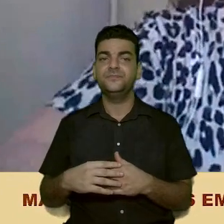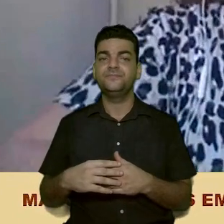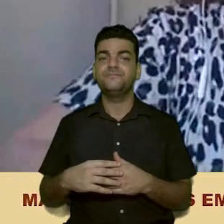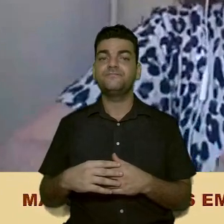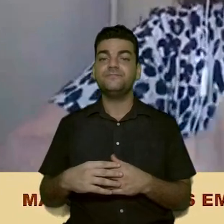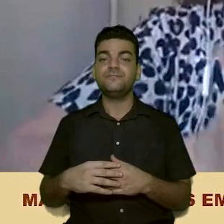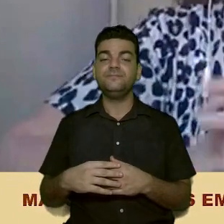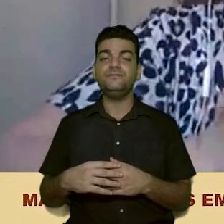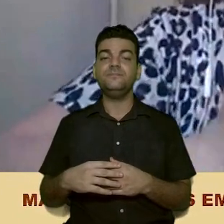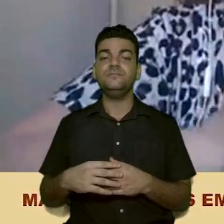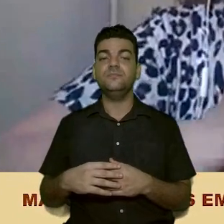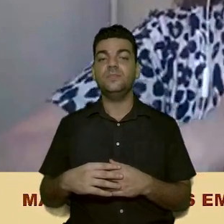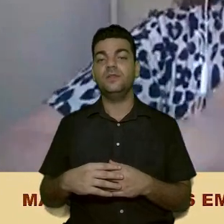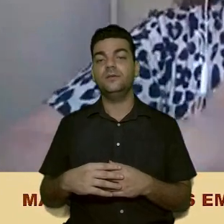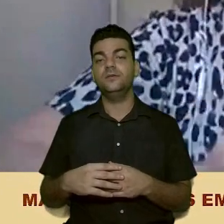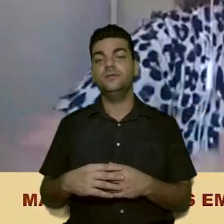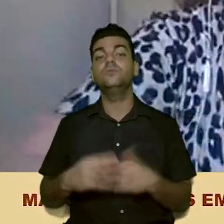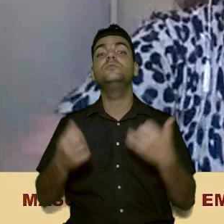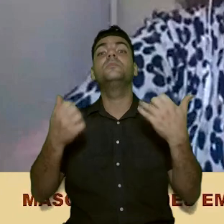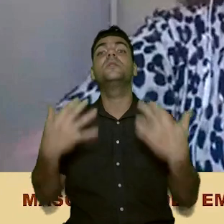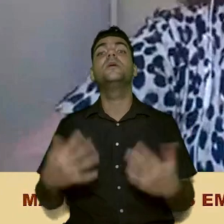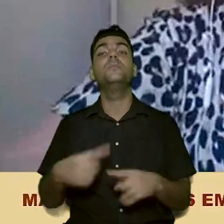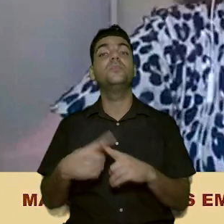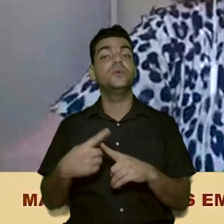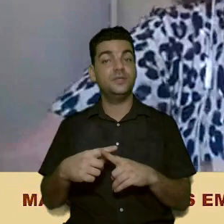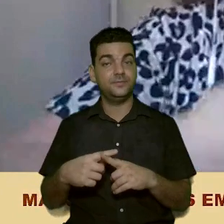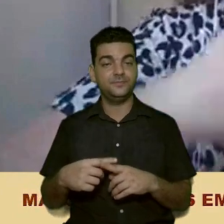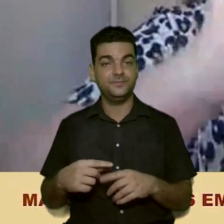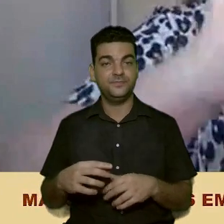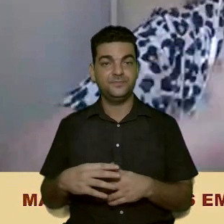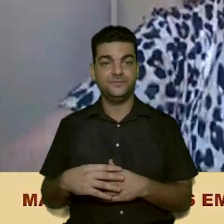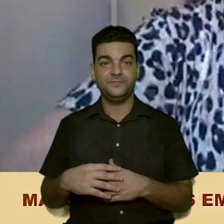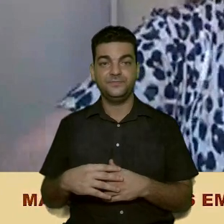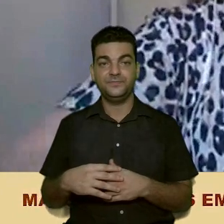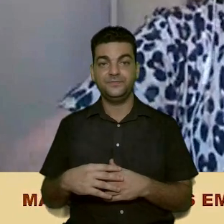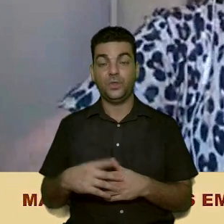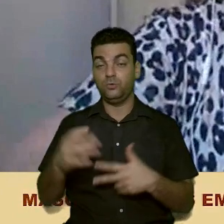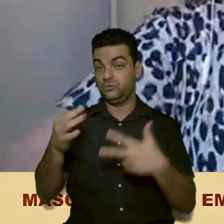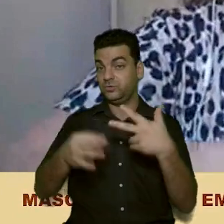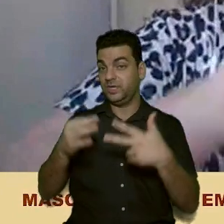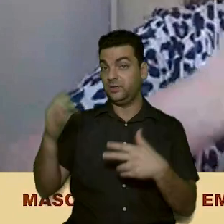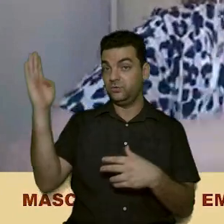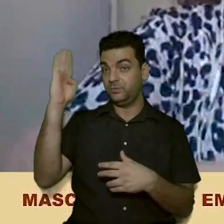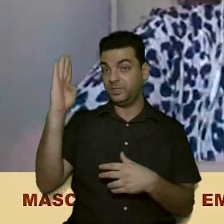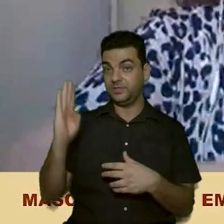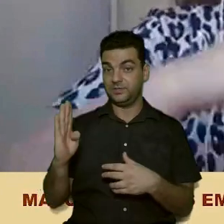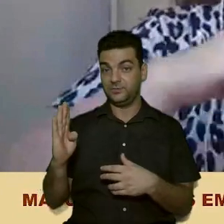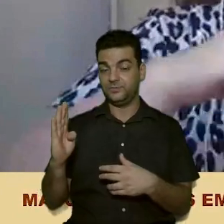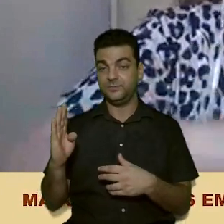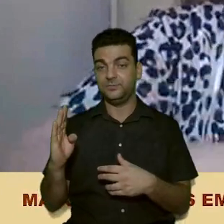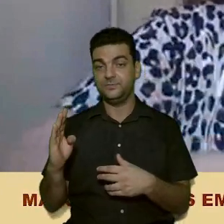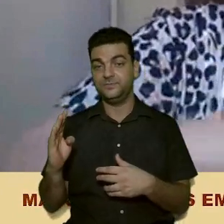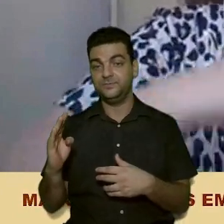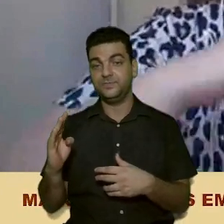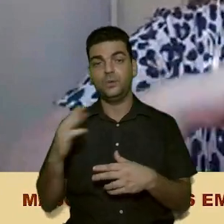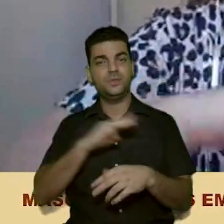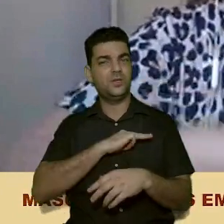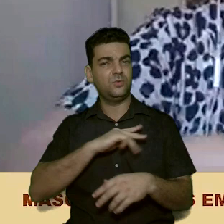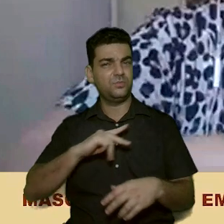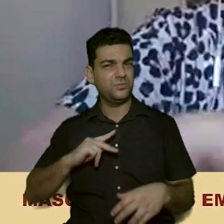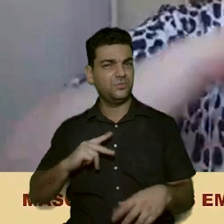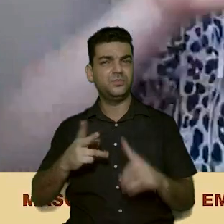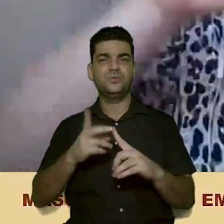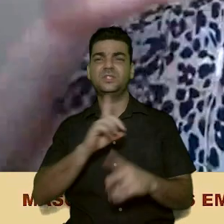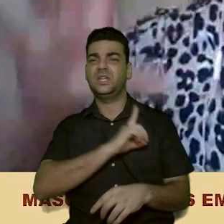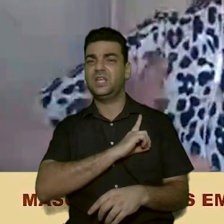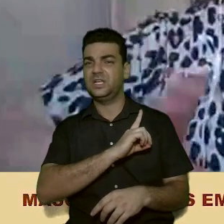aqui, gente, por que isso é muito importante? Porque o judiciário brasileiro, o Ministério Público, as